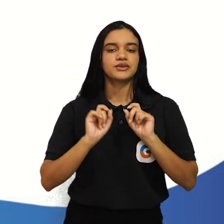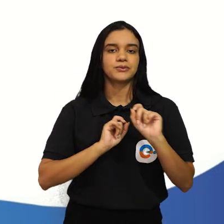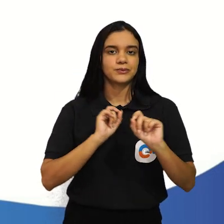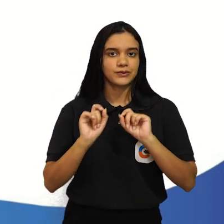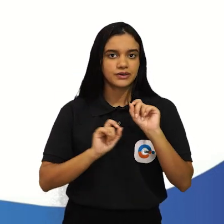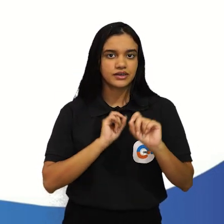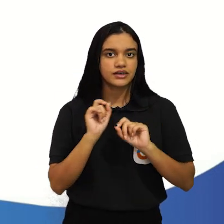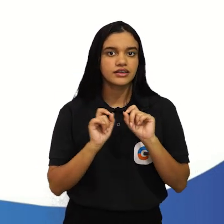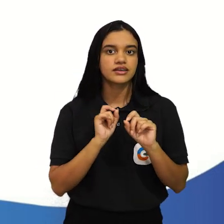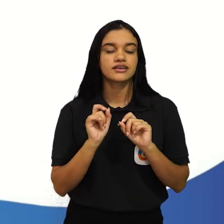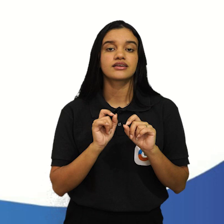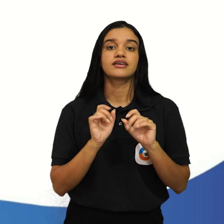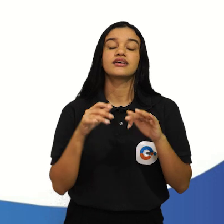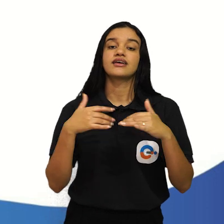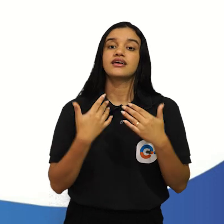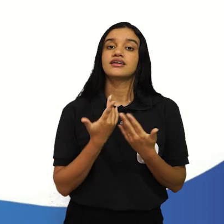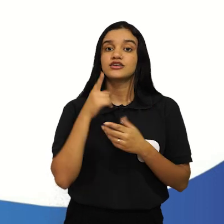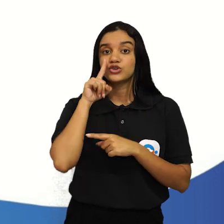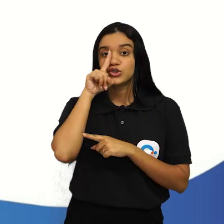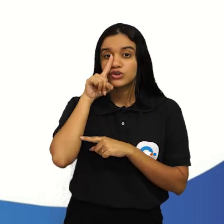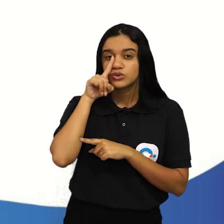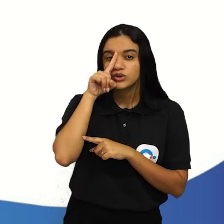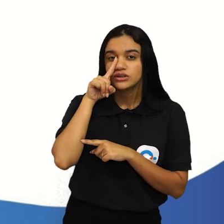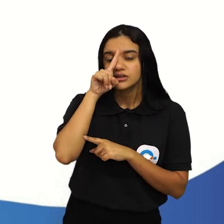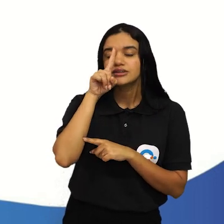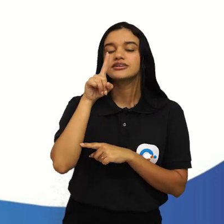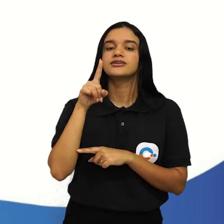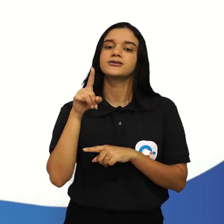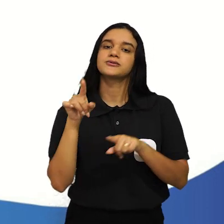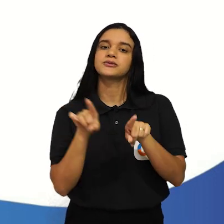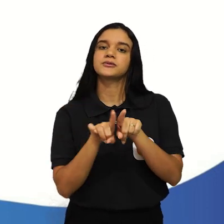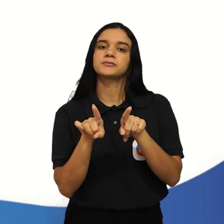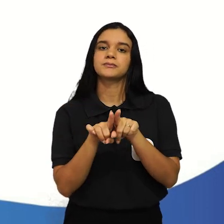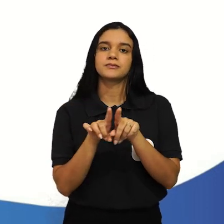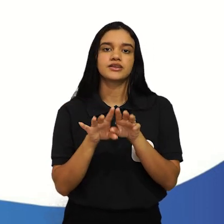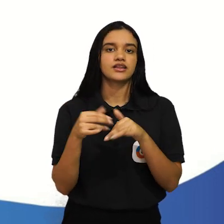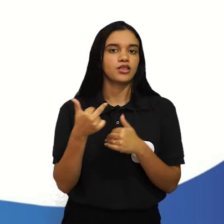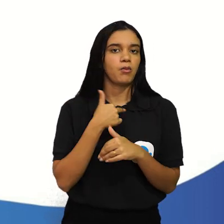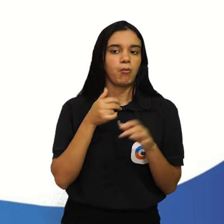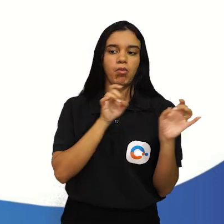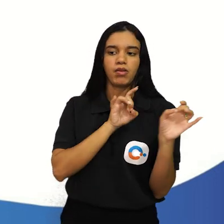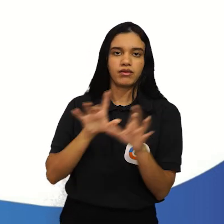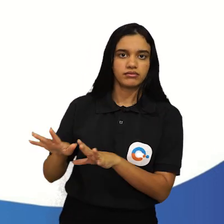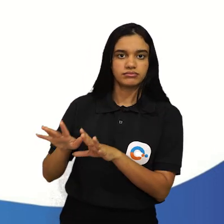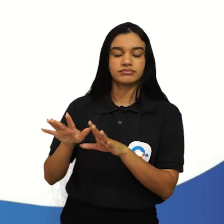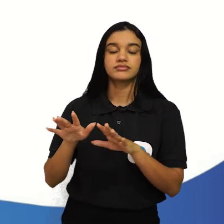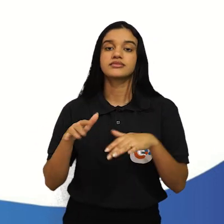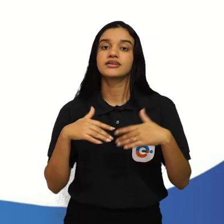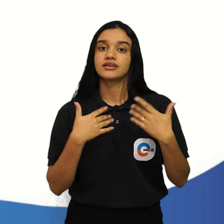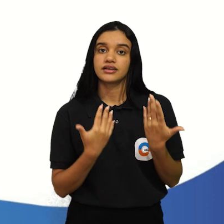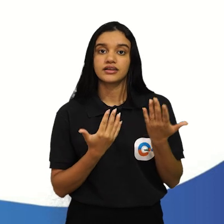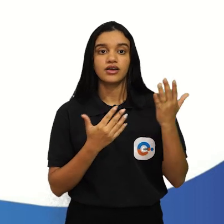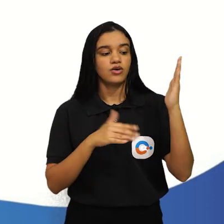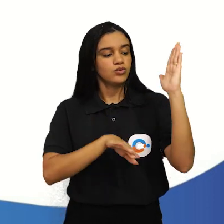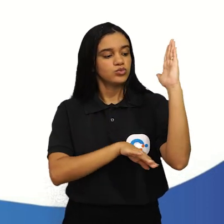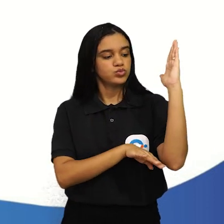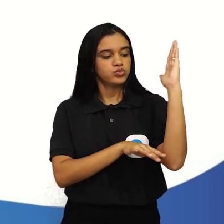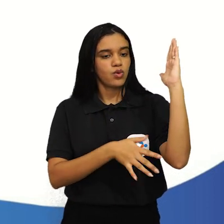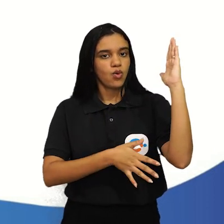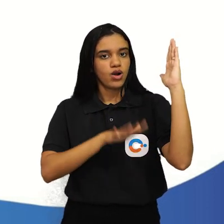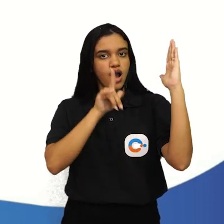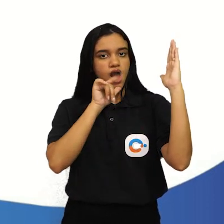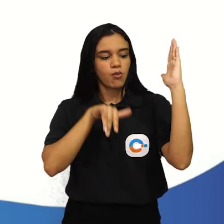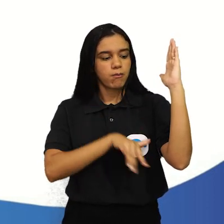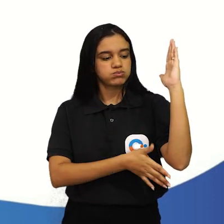crescente por água e o risco de racionamento não pode ser descartado. O nível de água de um reservatório